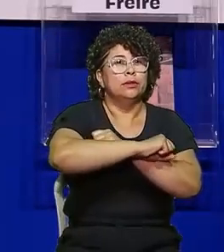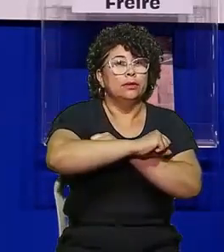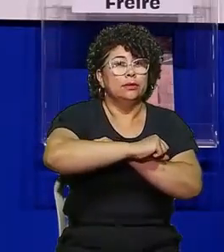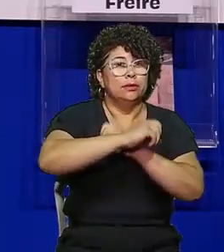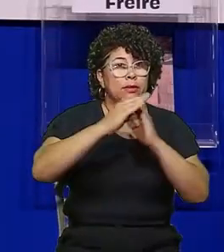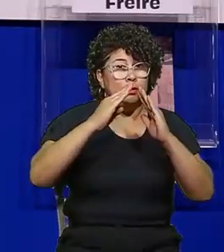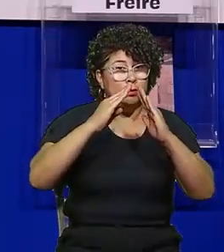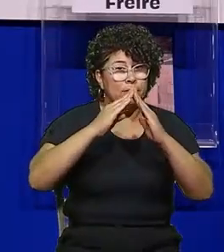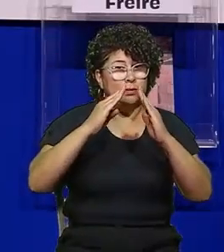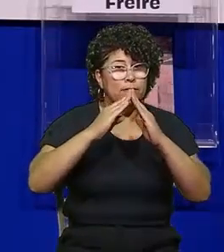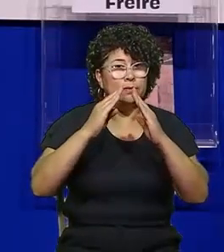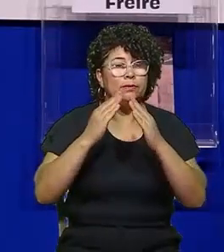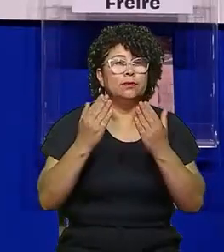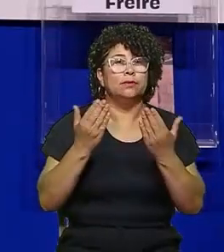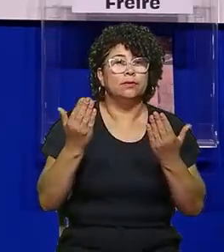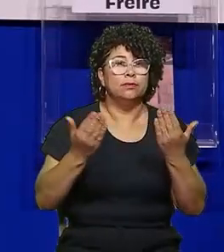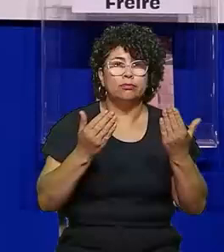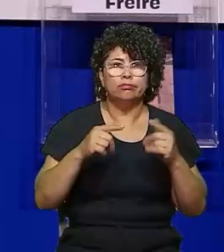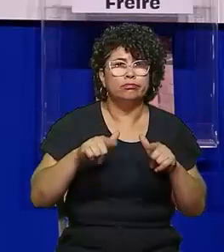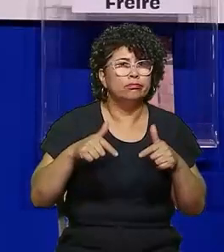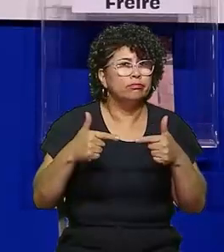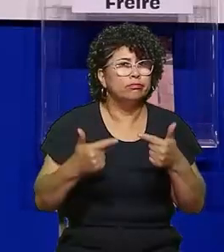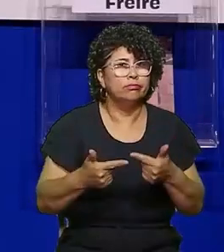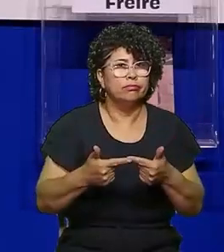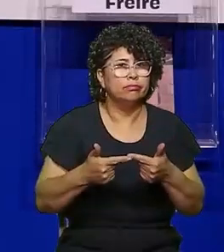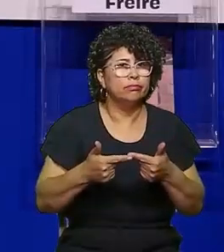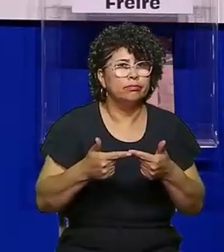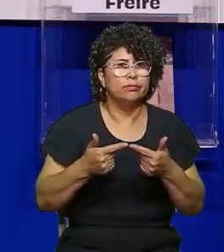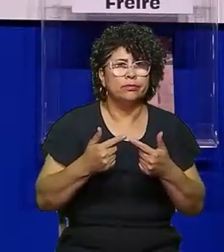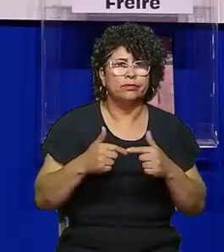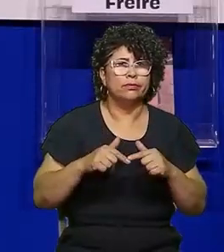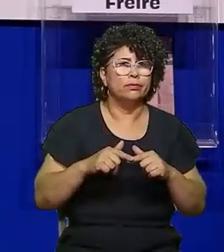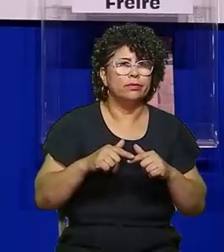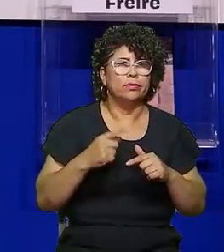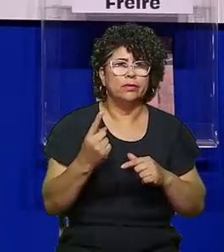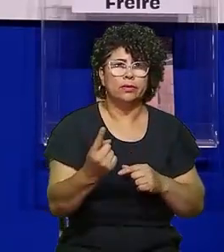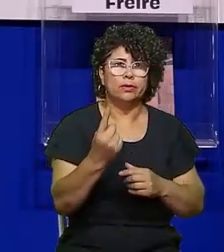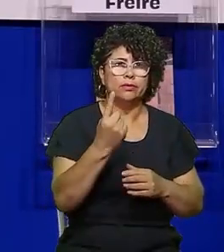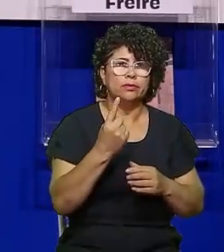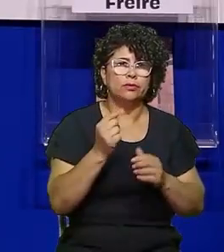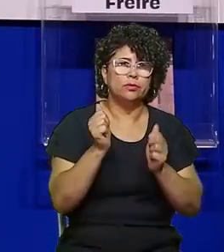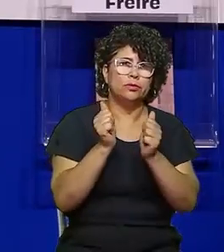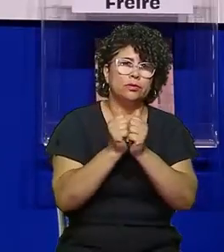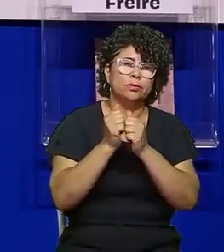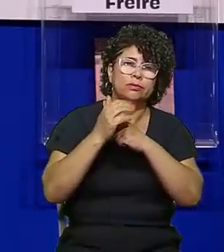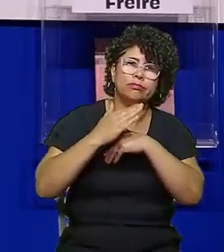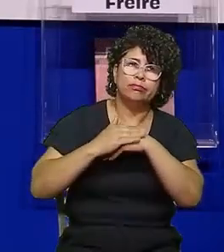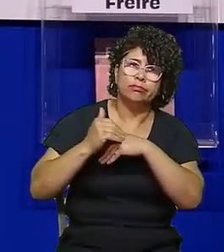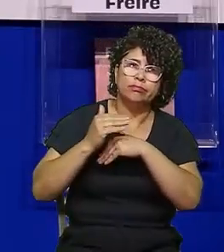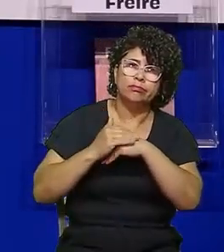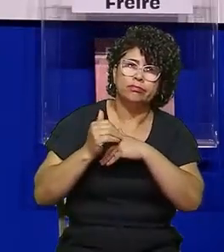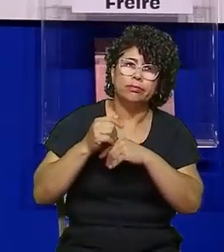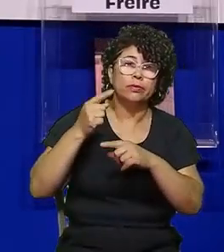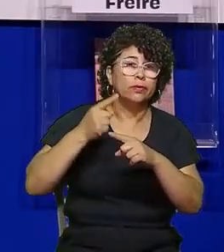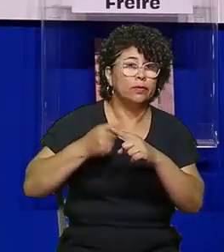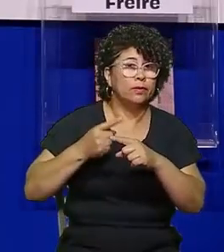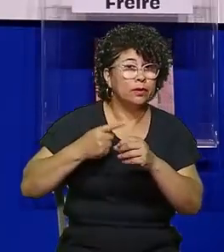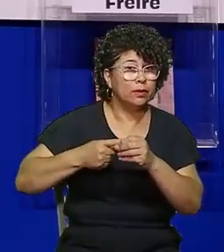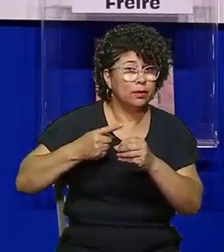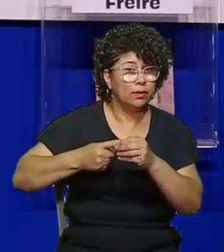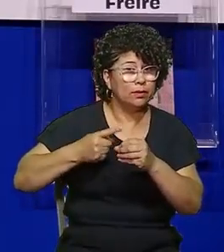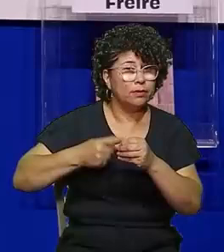empréstimo, nenhum beijo sobe ao ombro para contar-me. A cidade dos homens